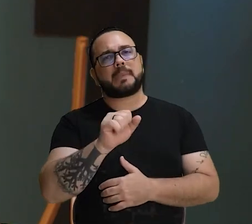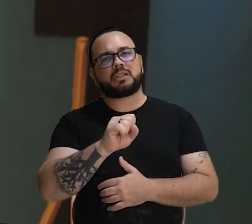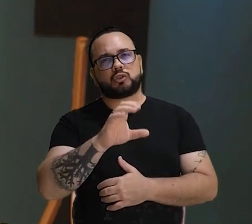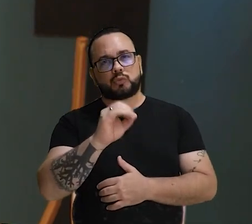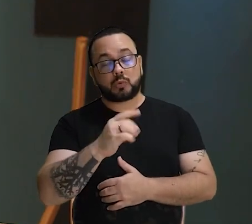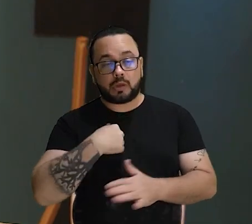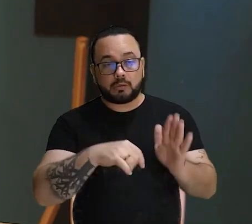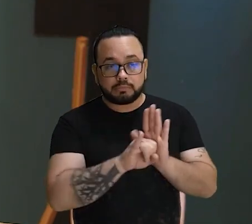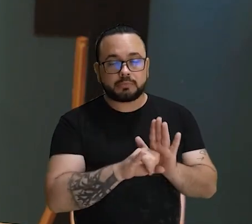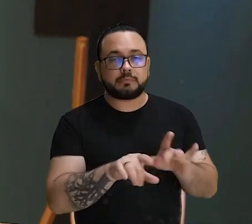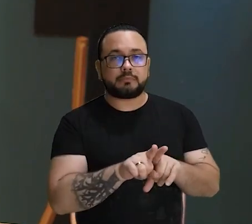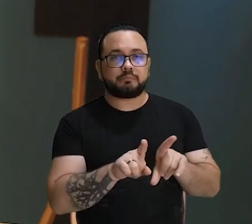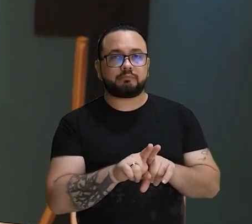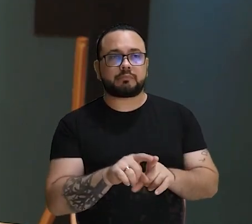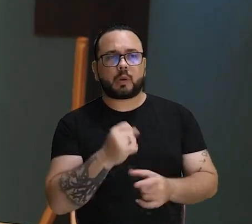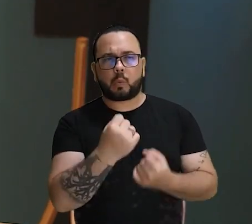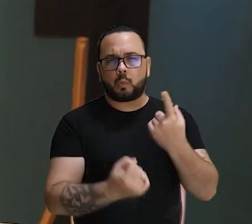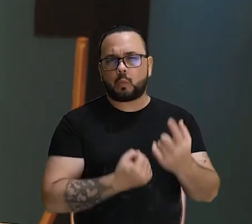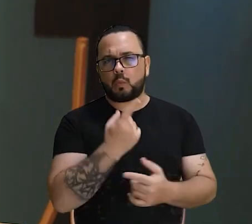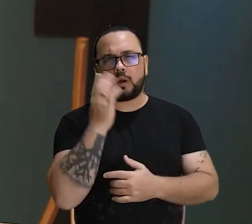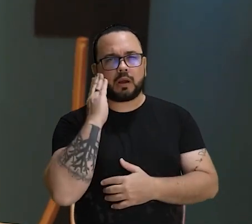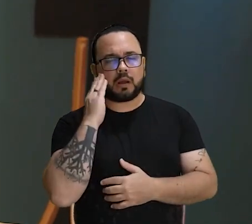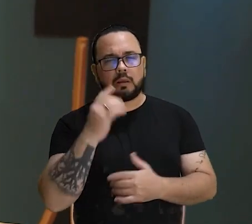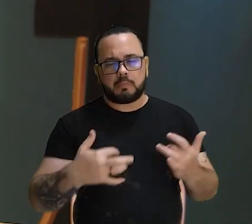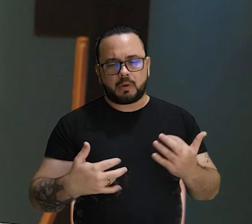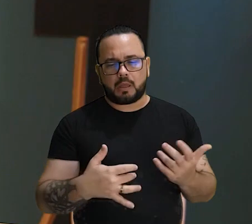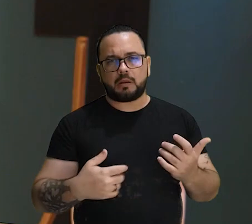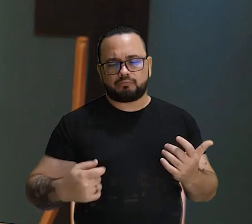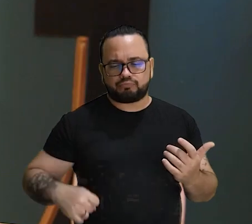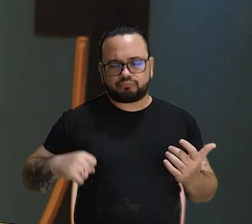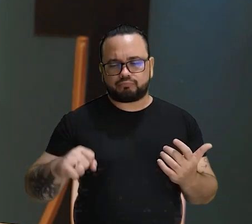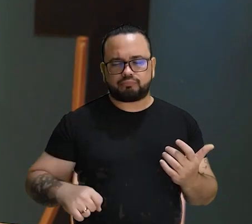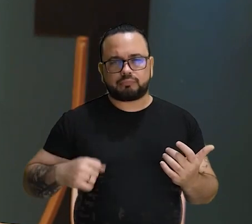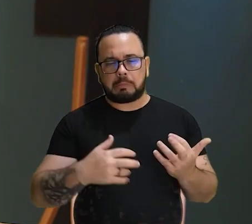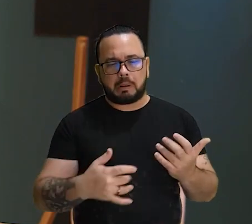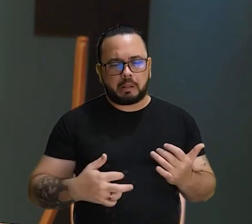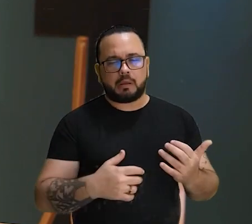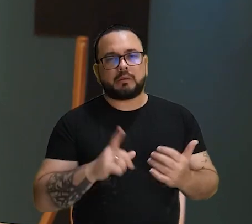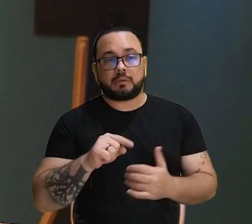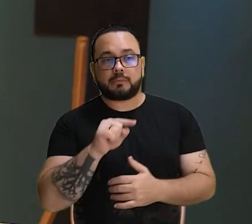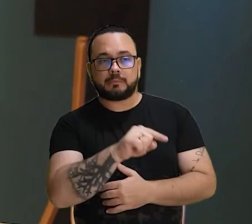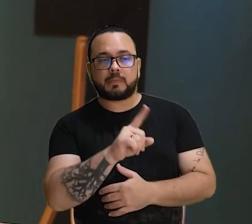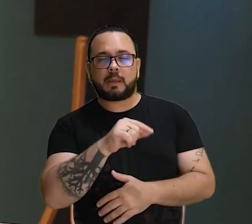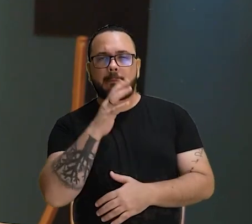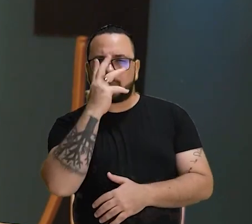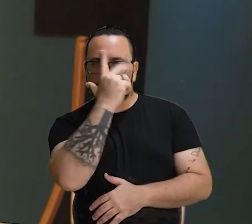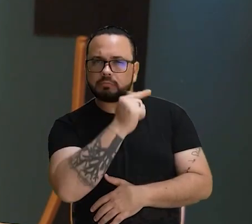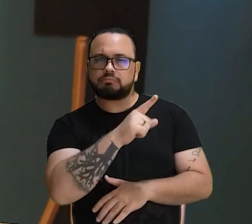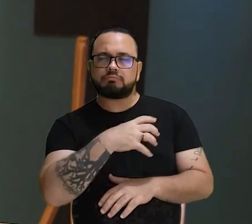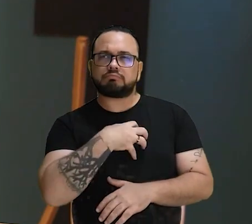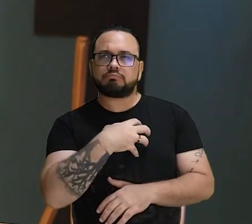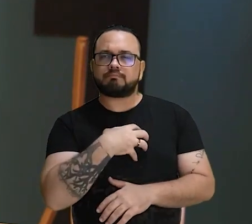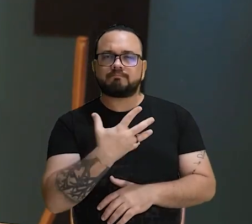cara é basco. Conheço outro austríaco que toca, mas eu não sei... precisar, mas a coisa dele, mais do que o instrumento, é muito bonito,